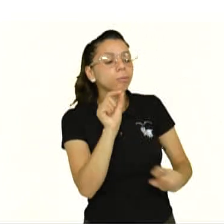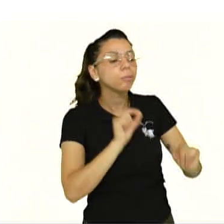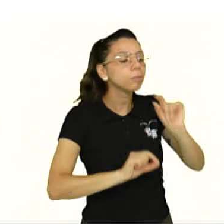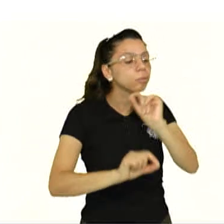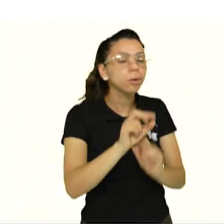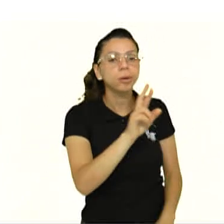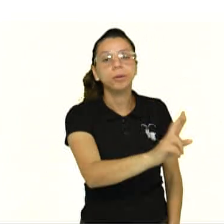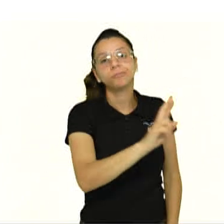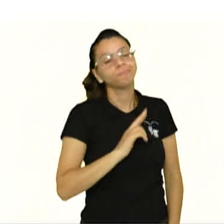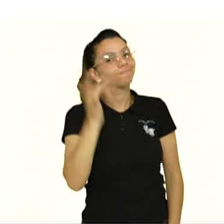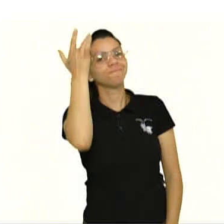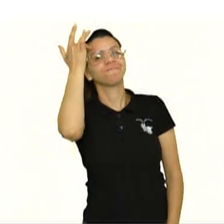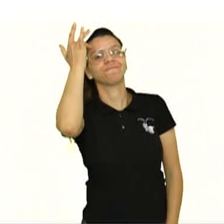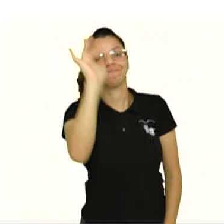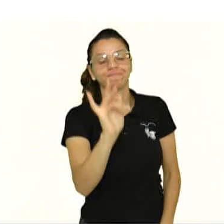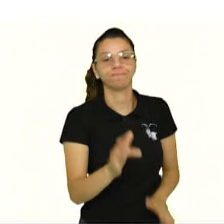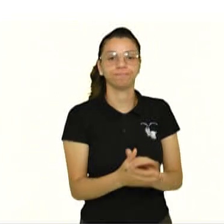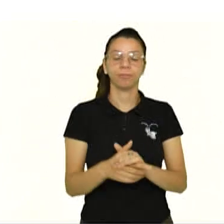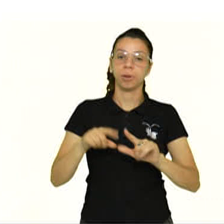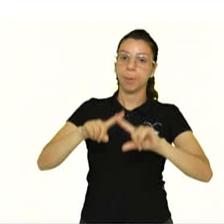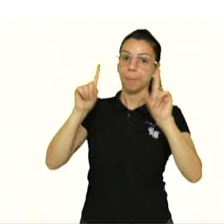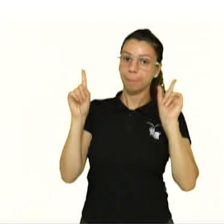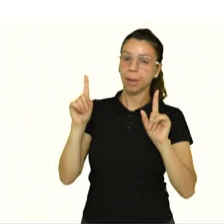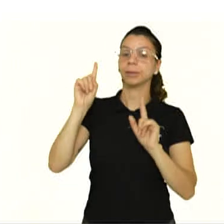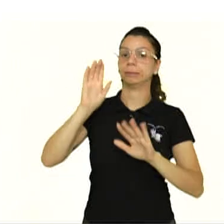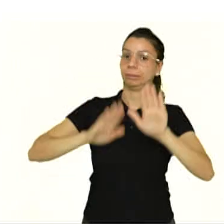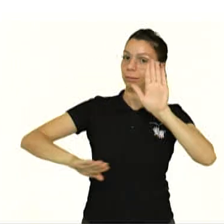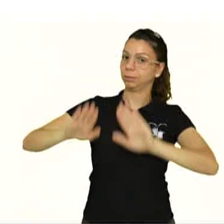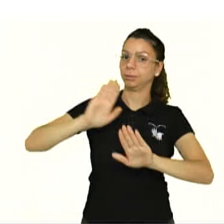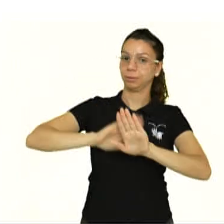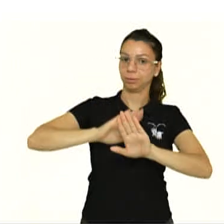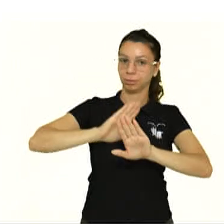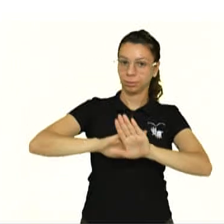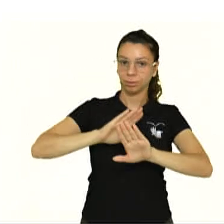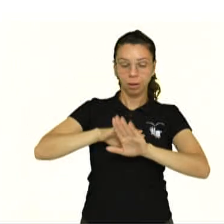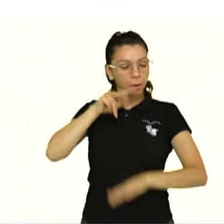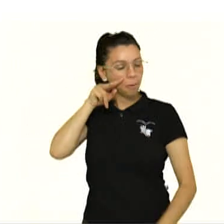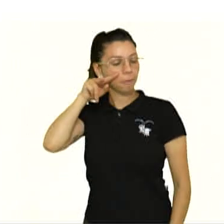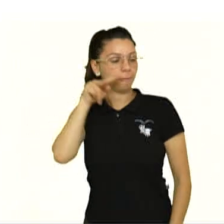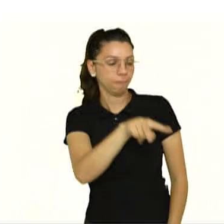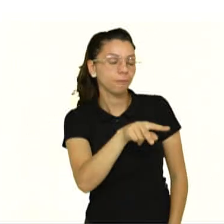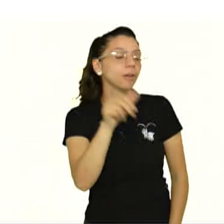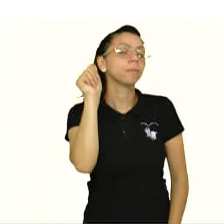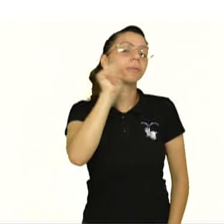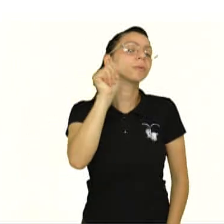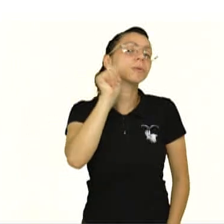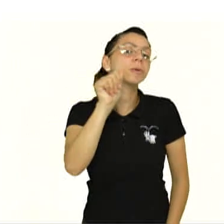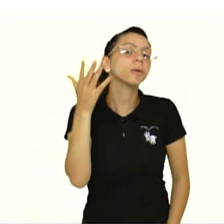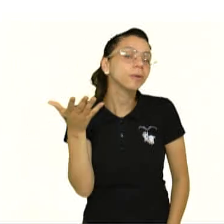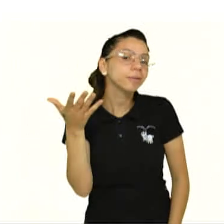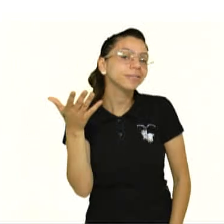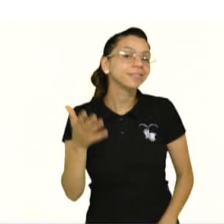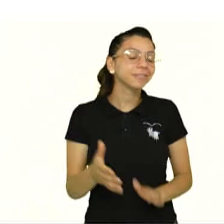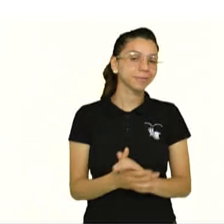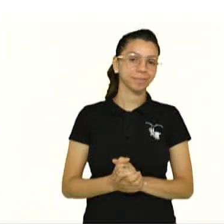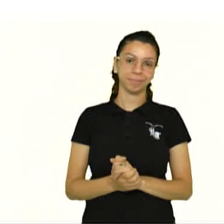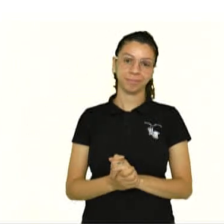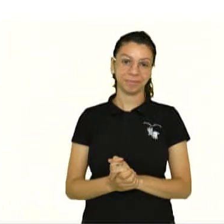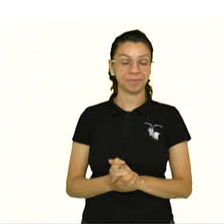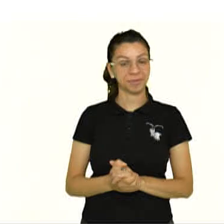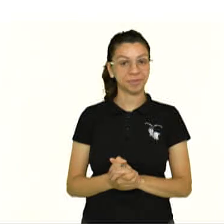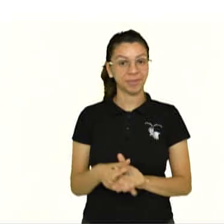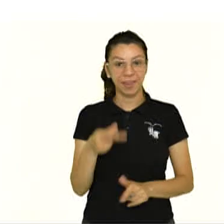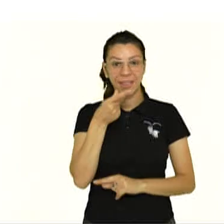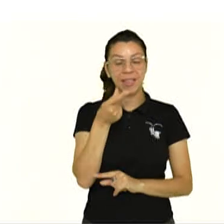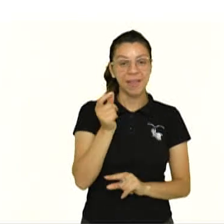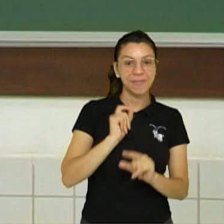respondo que não sei. Porém, suspeito que só porque vos vi, minha senhora. Olha só, ele está falando de